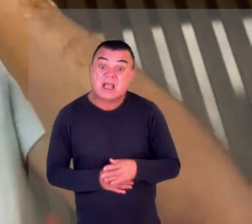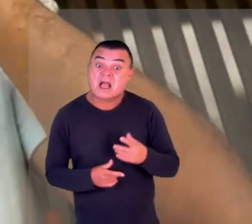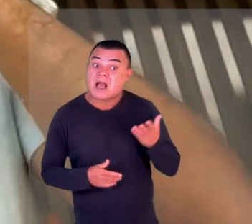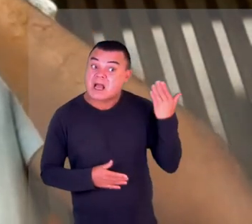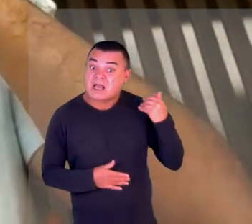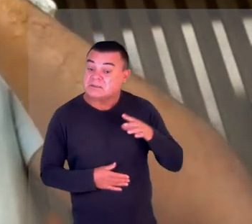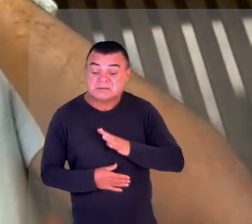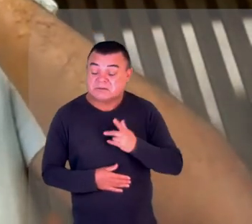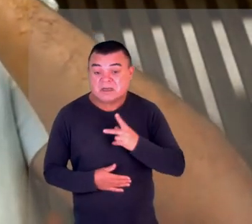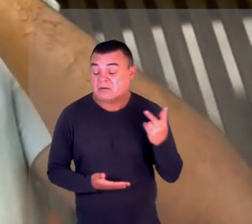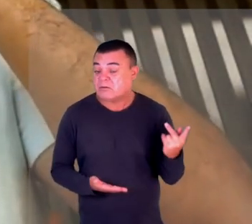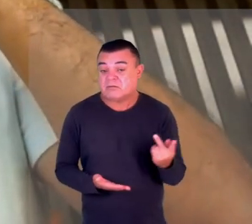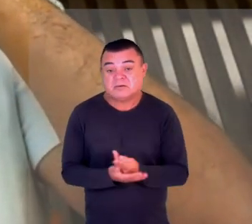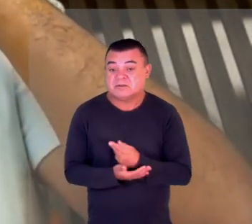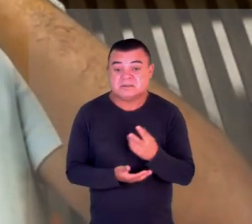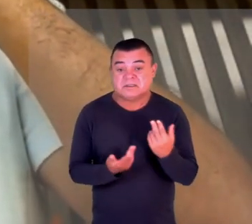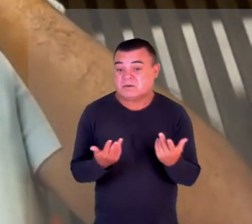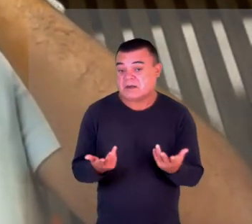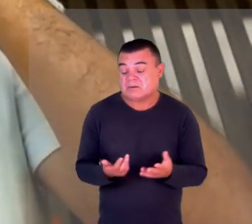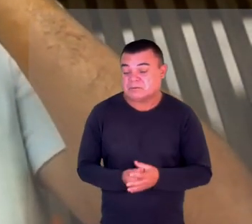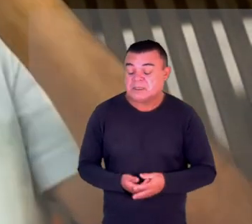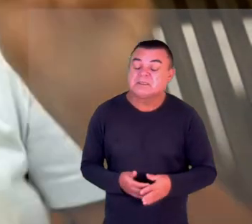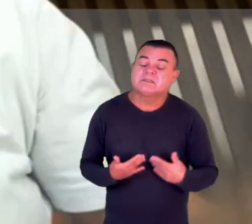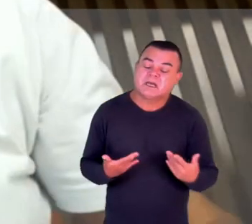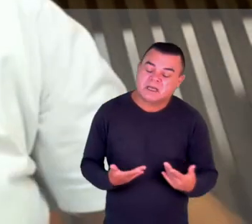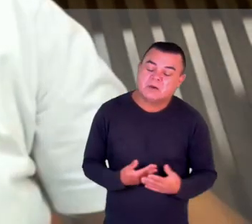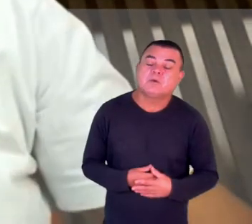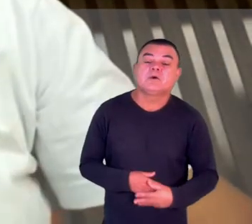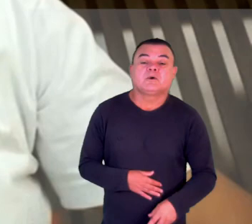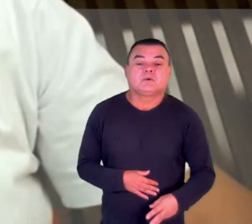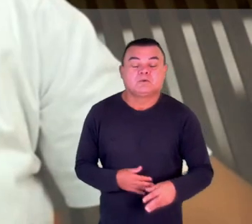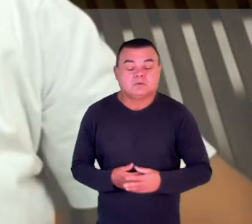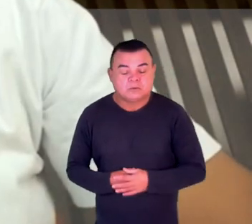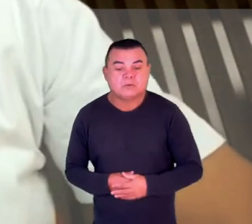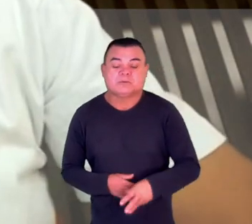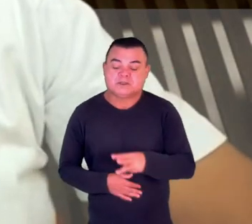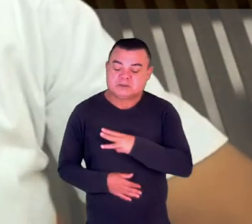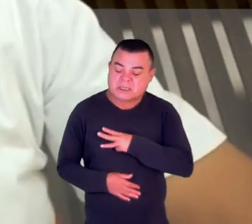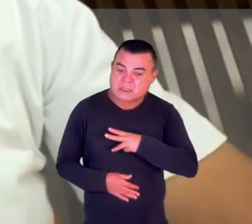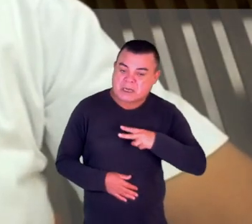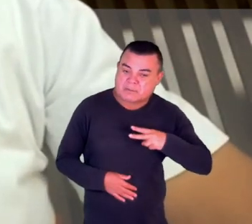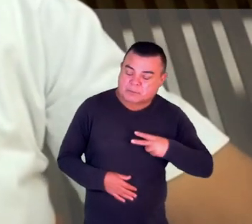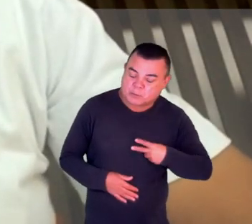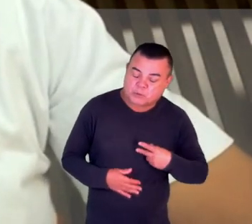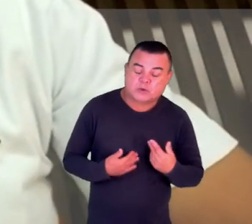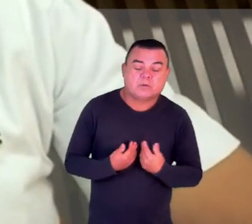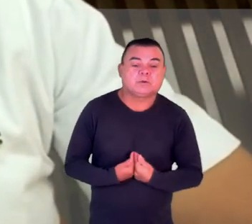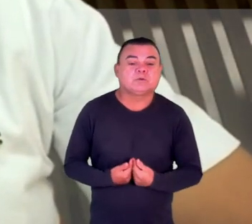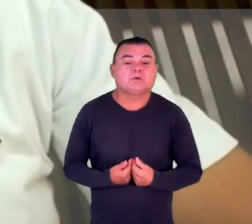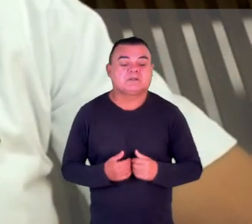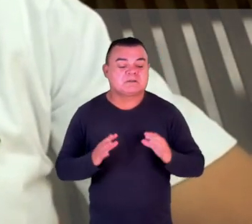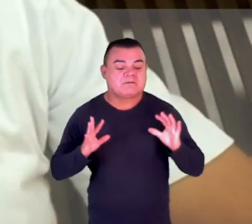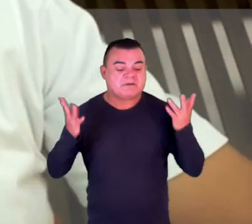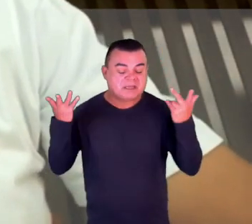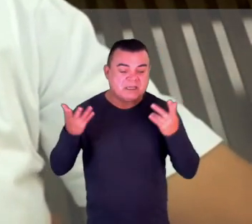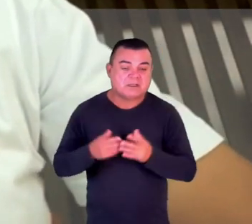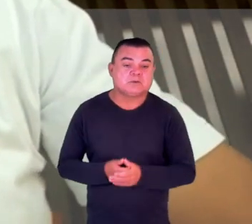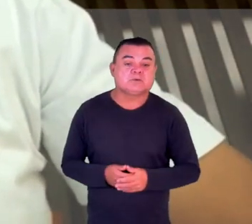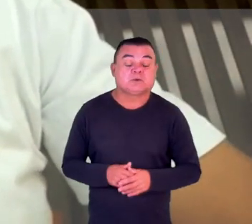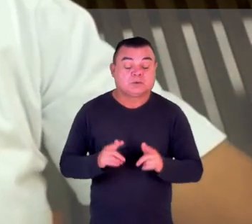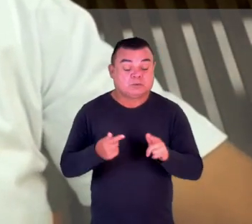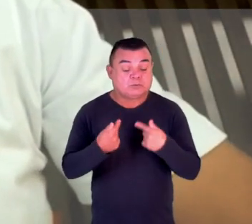9 Mas que que esse valoroso Ministério Público Conselho Nacional do Ministério Público que essa comissão que o nosso grupo de trabalho